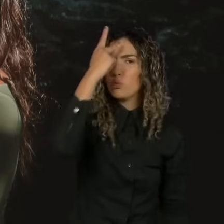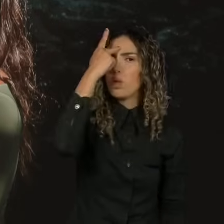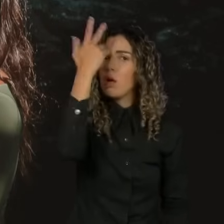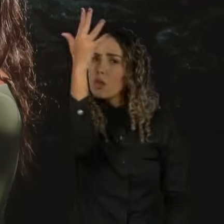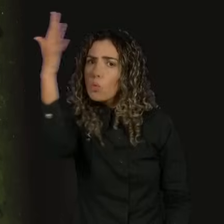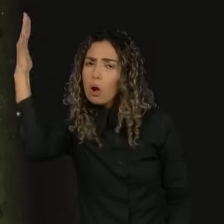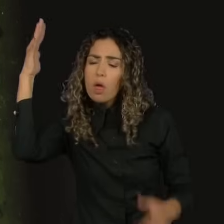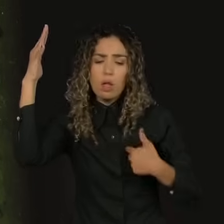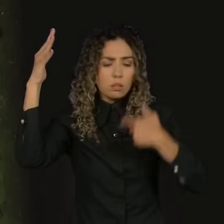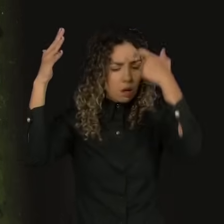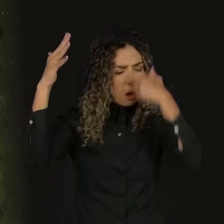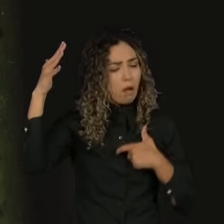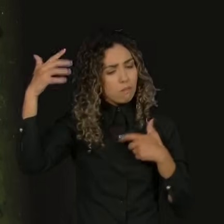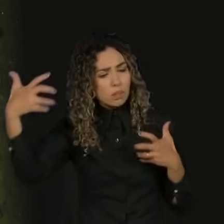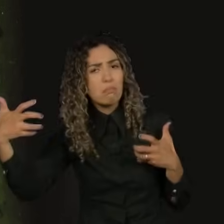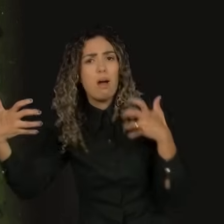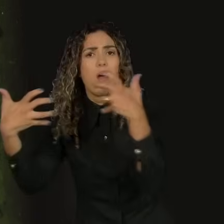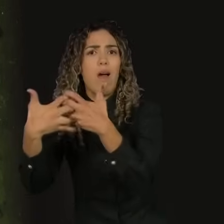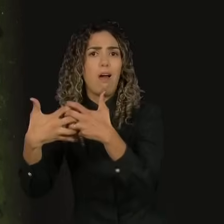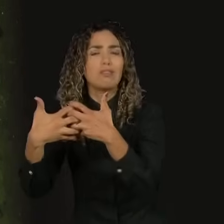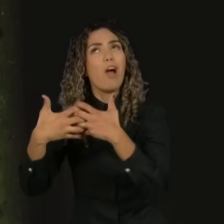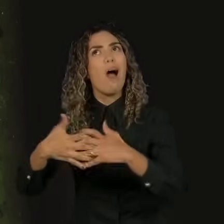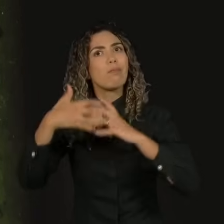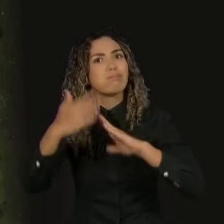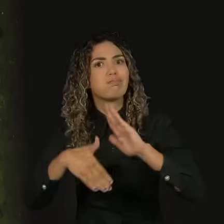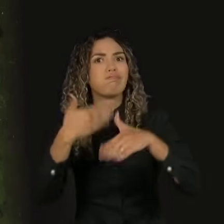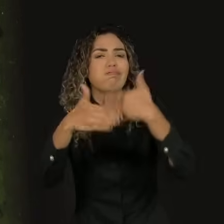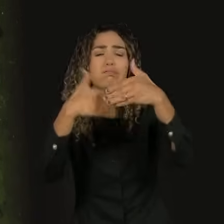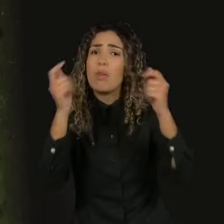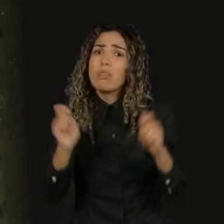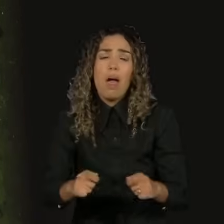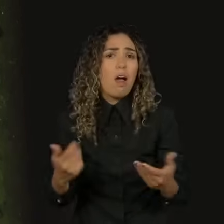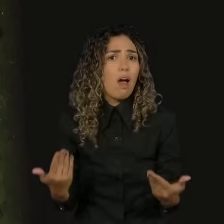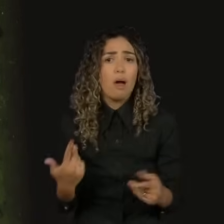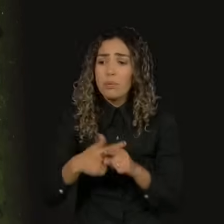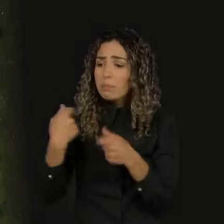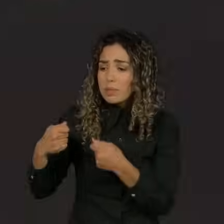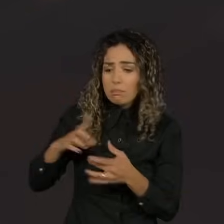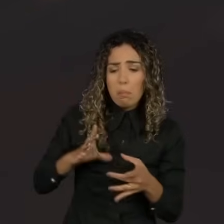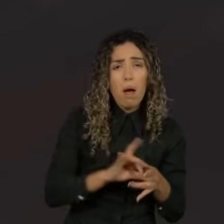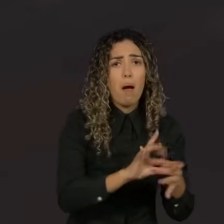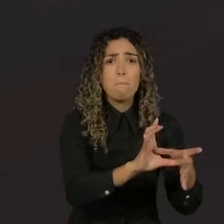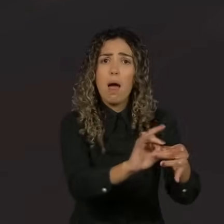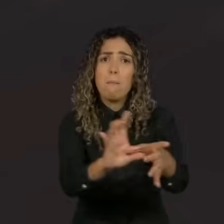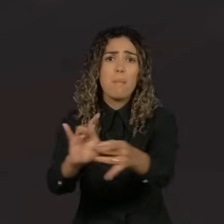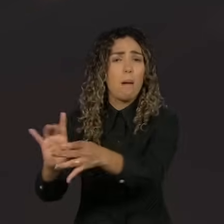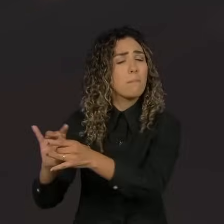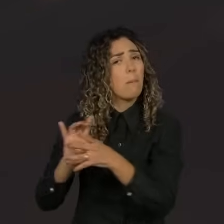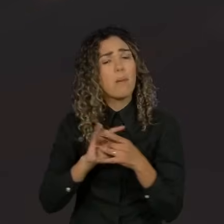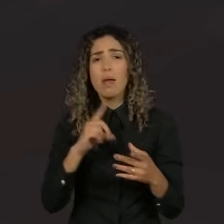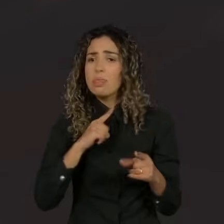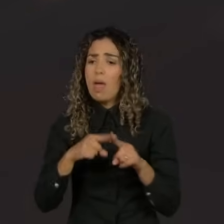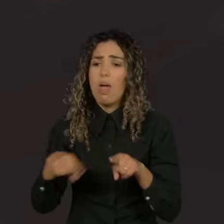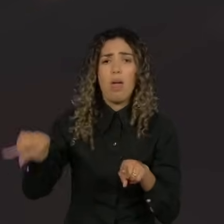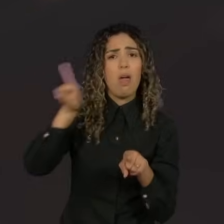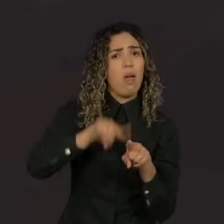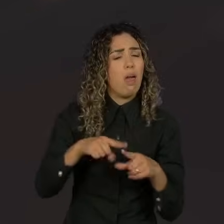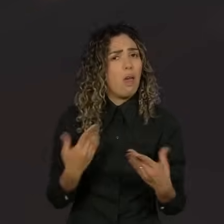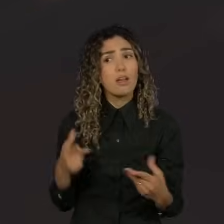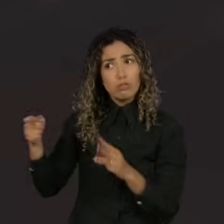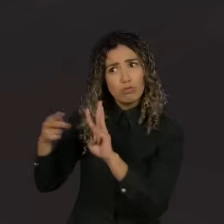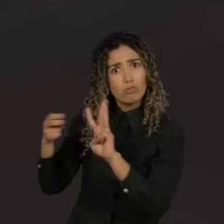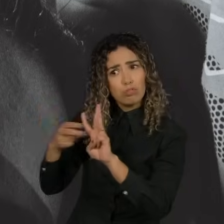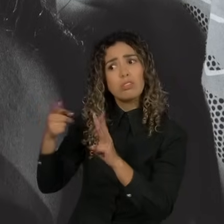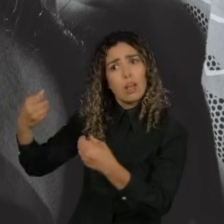para o próprio meio. E assim as espécies vão prosperar, porque é uma cadeia, um depende do outro. Eu tenho aprendido muito com os povos indígenas justamente por